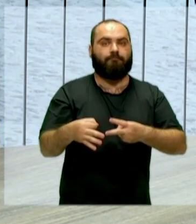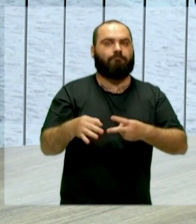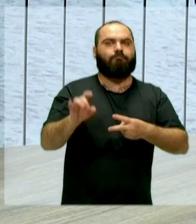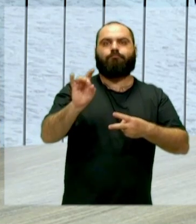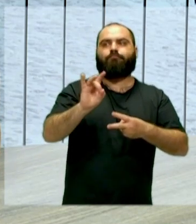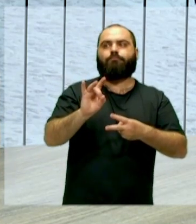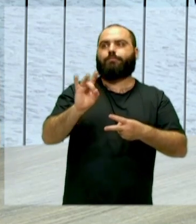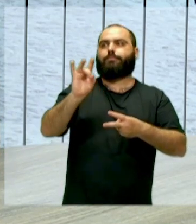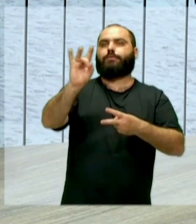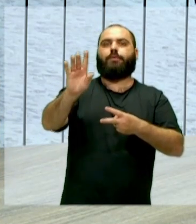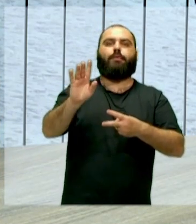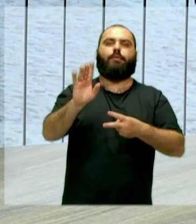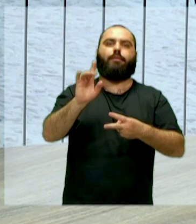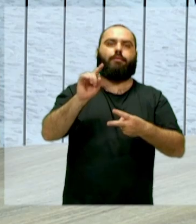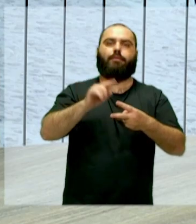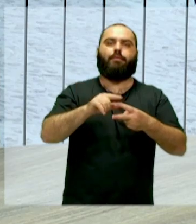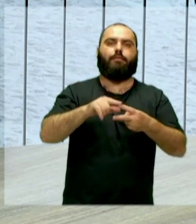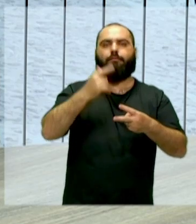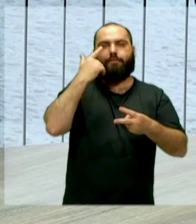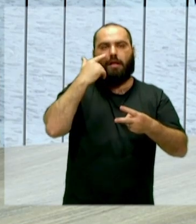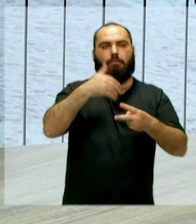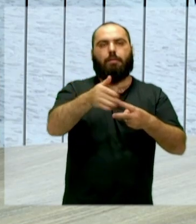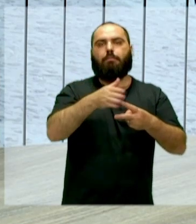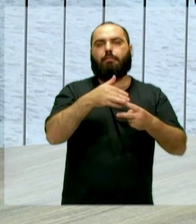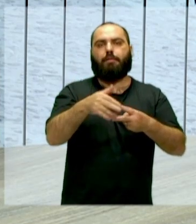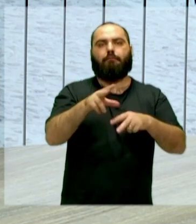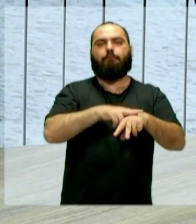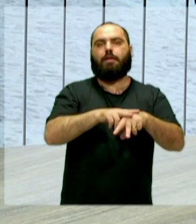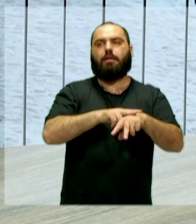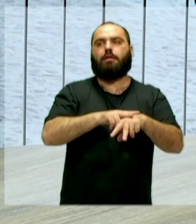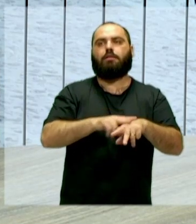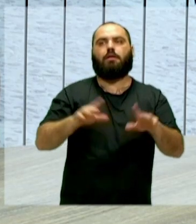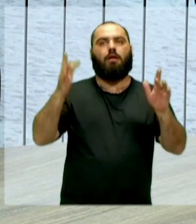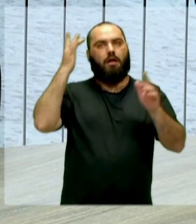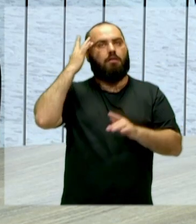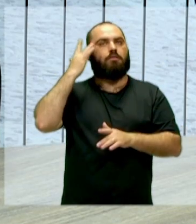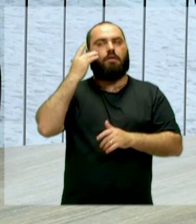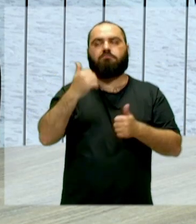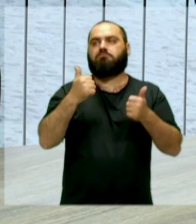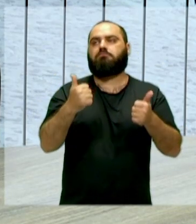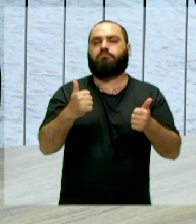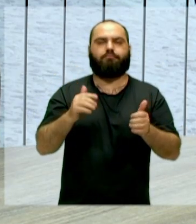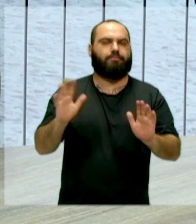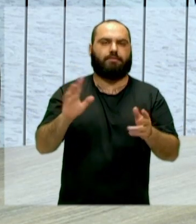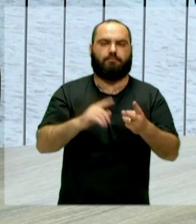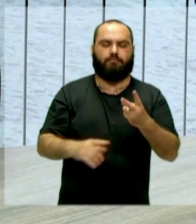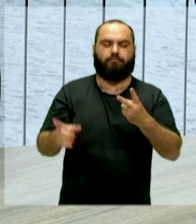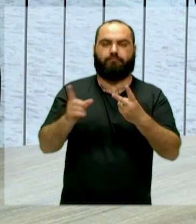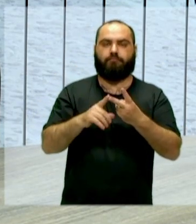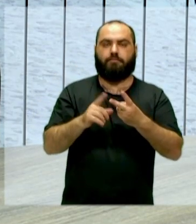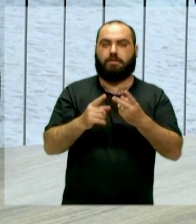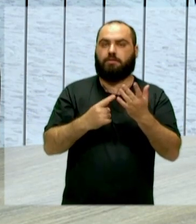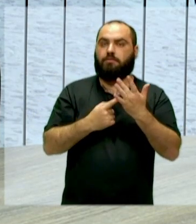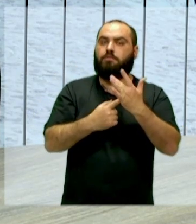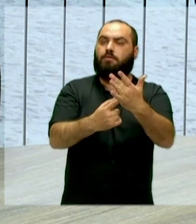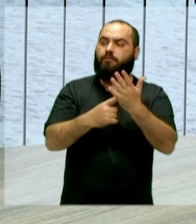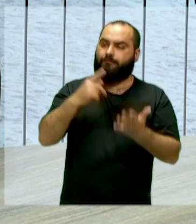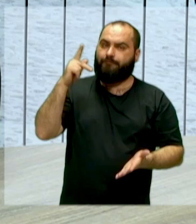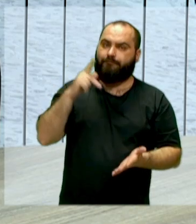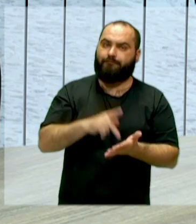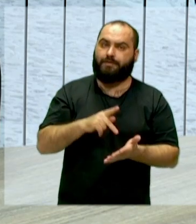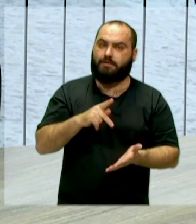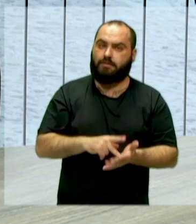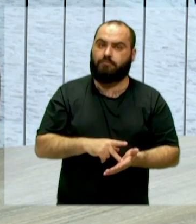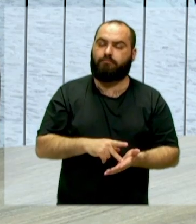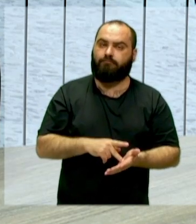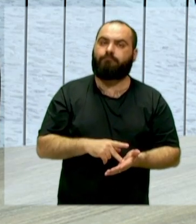washing né de pintar de verde fazer uma coisa ali ou outra e achar que está sendo mais sustentável e uma tecnologia de verdade né de a